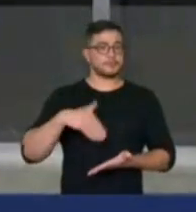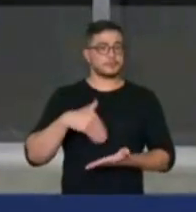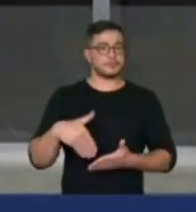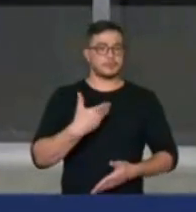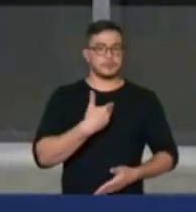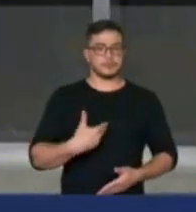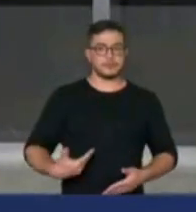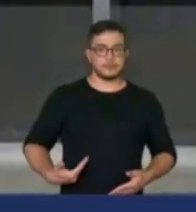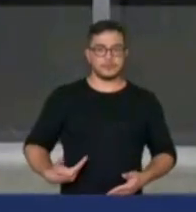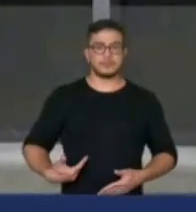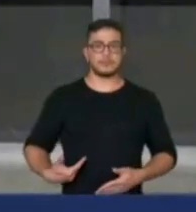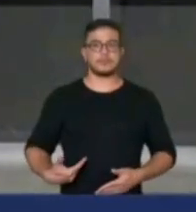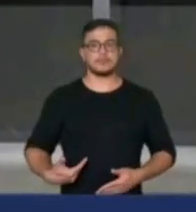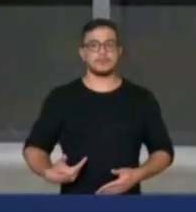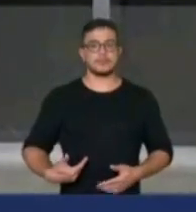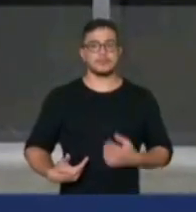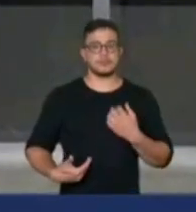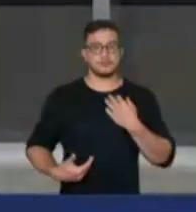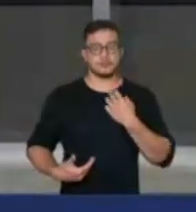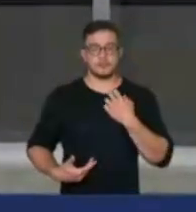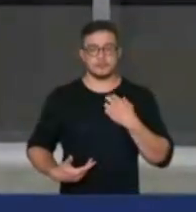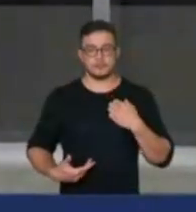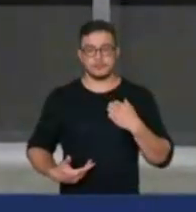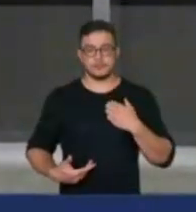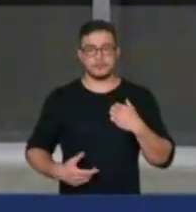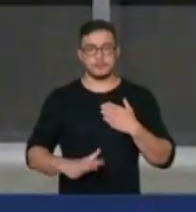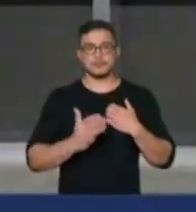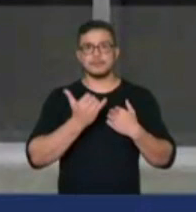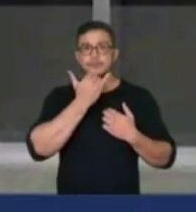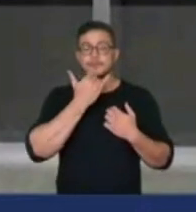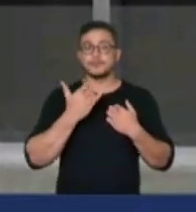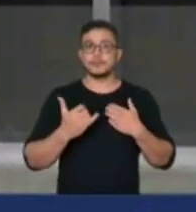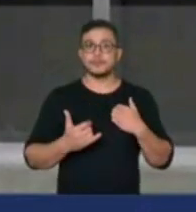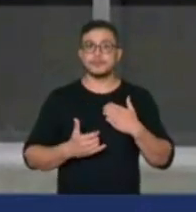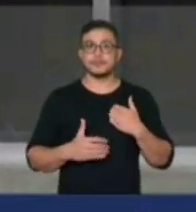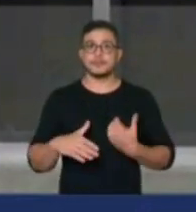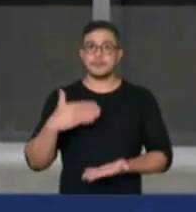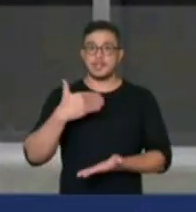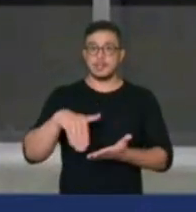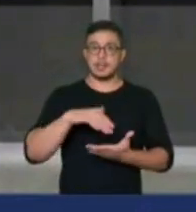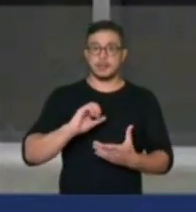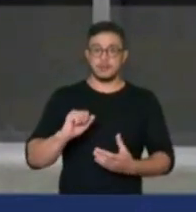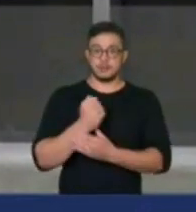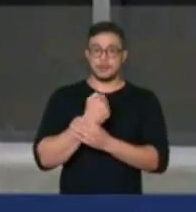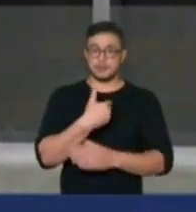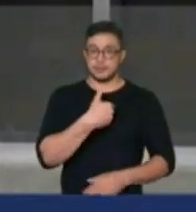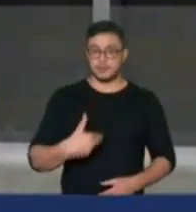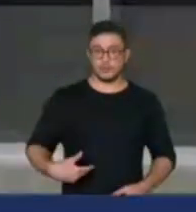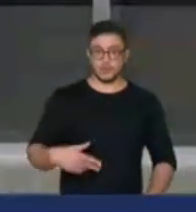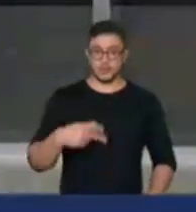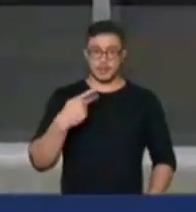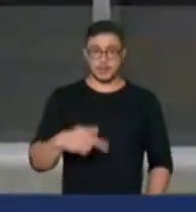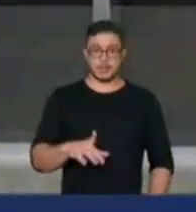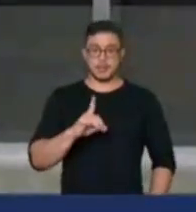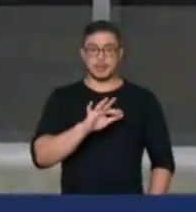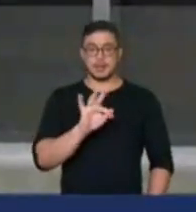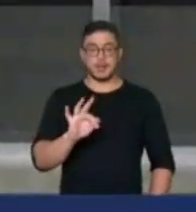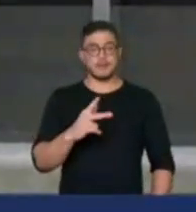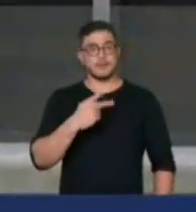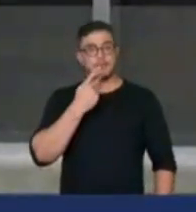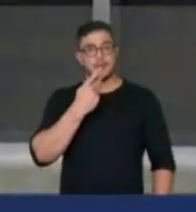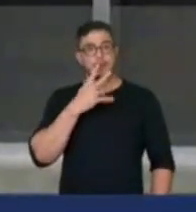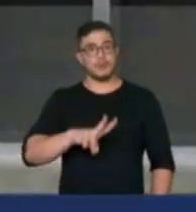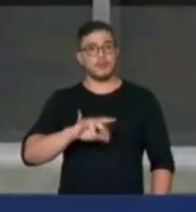DF agora vem dizer que vai identificar aqueles que fizeram os atos de terrorismo. Pois